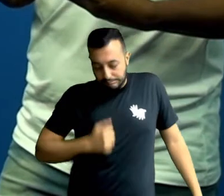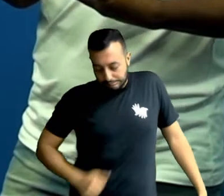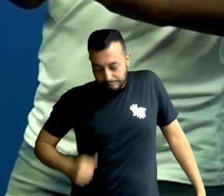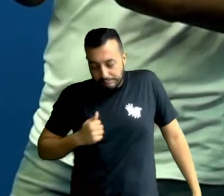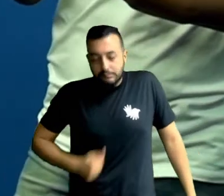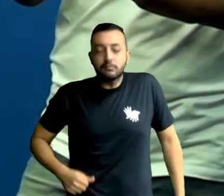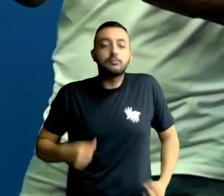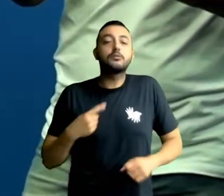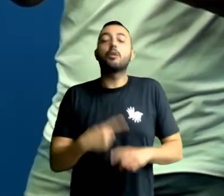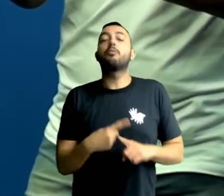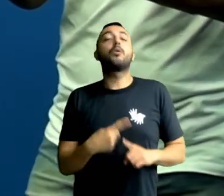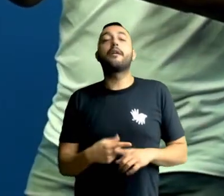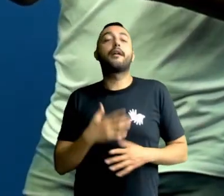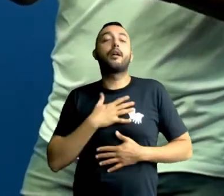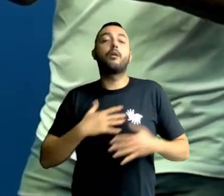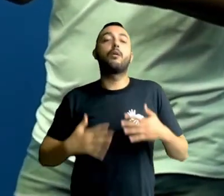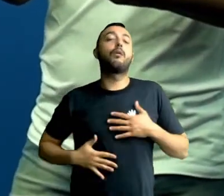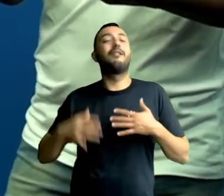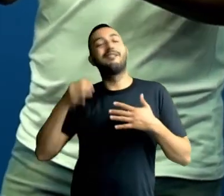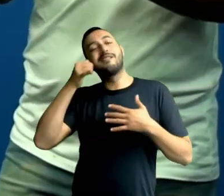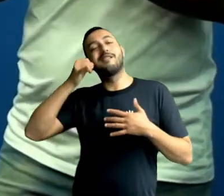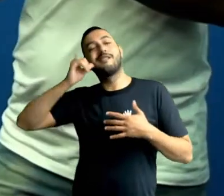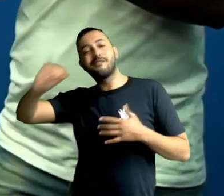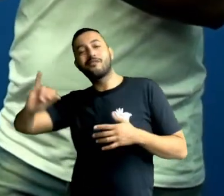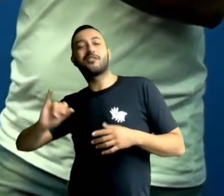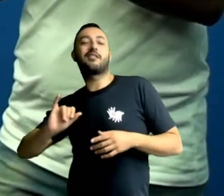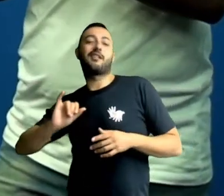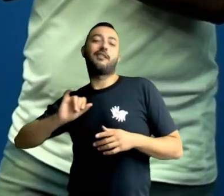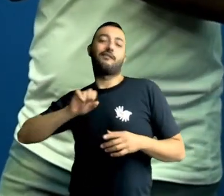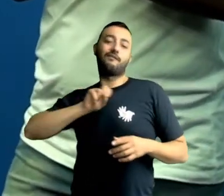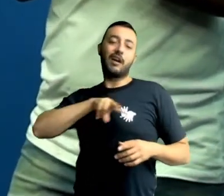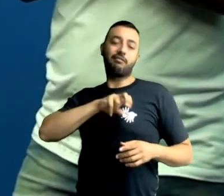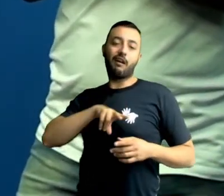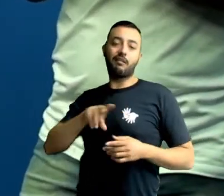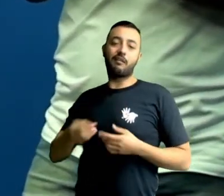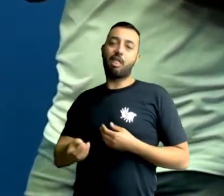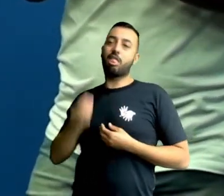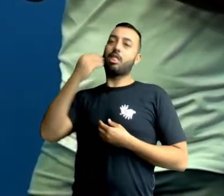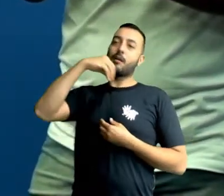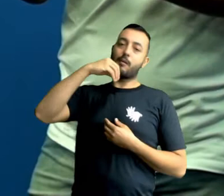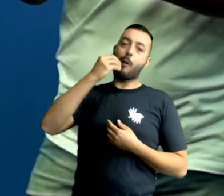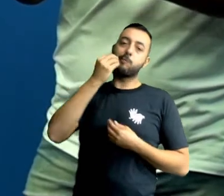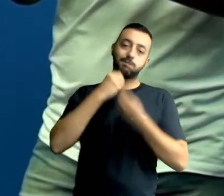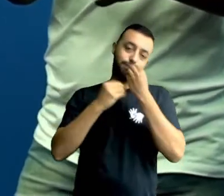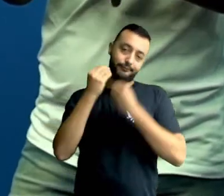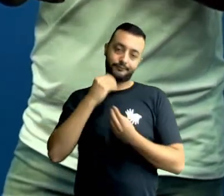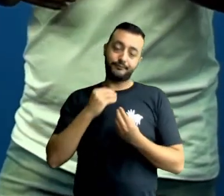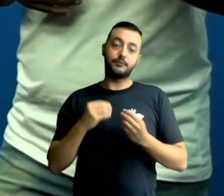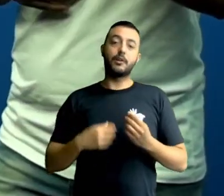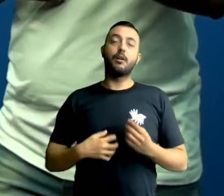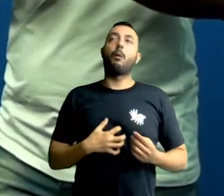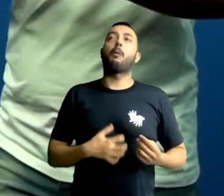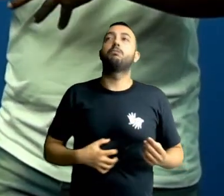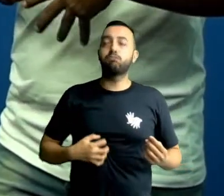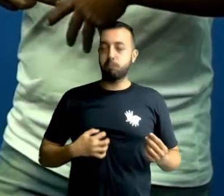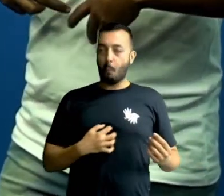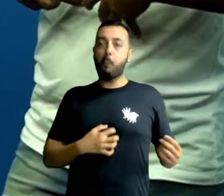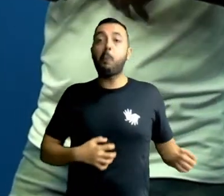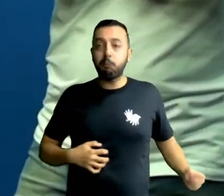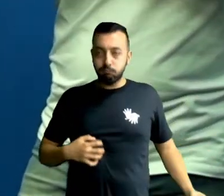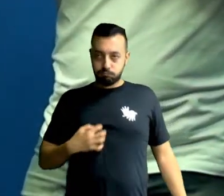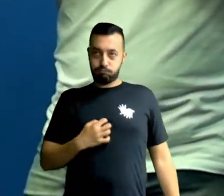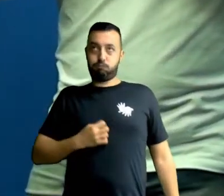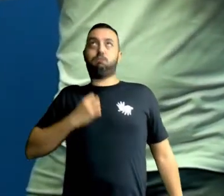é justamente o seu corpo lutando contra aquela toxina, contra aquele veneno que entrou no seu corpo. Então ele estimula o vômito para ele